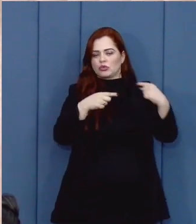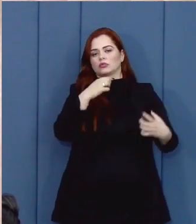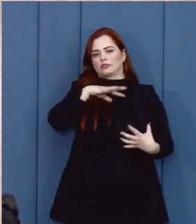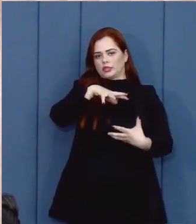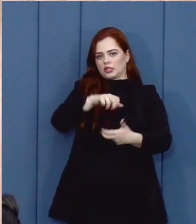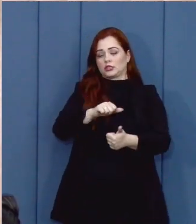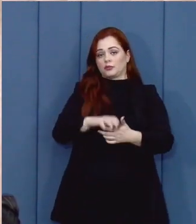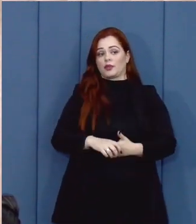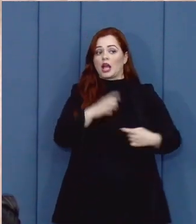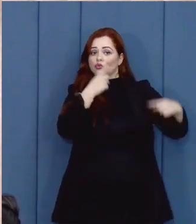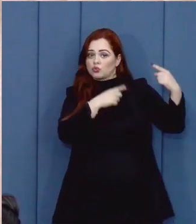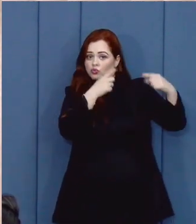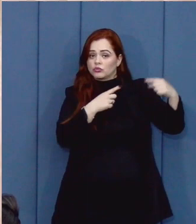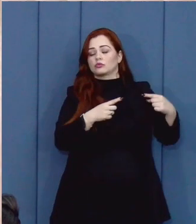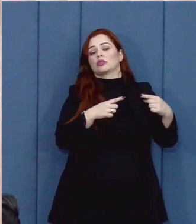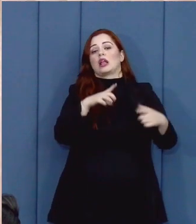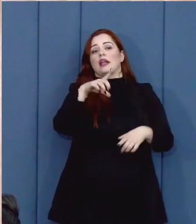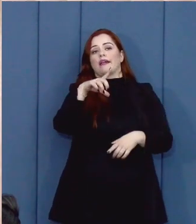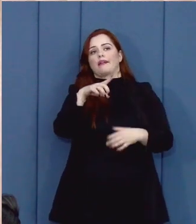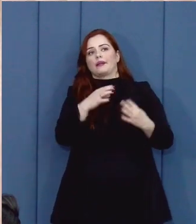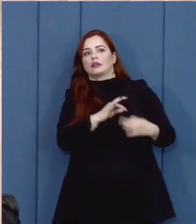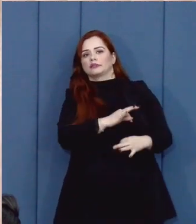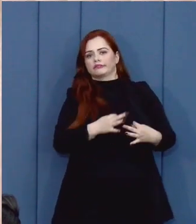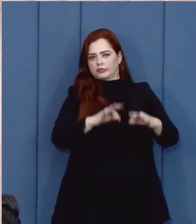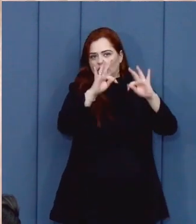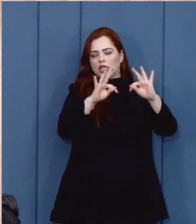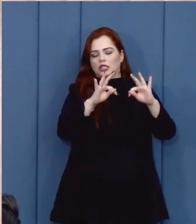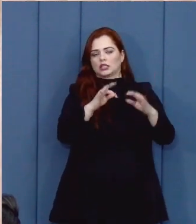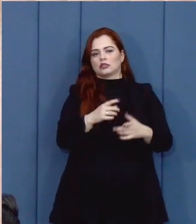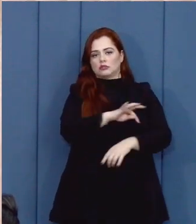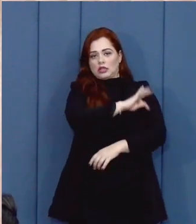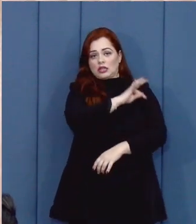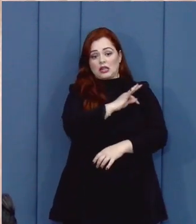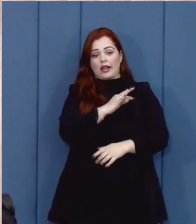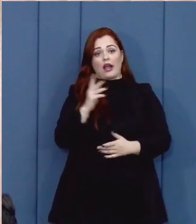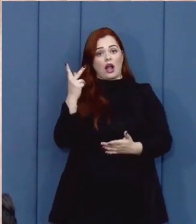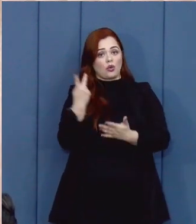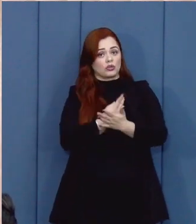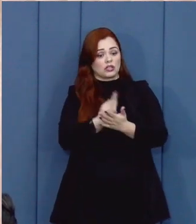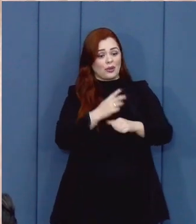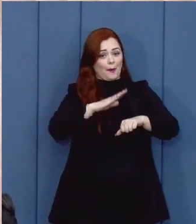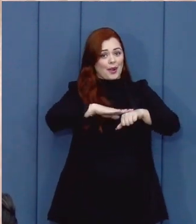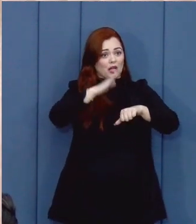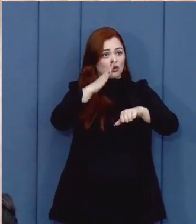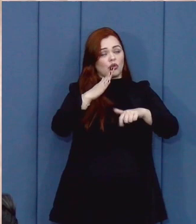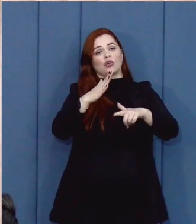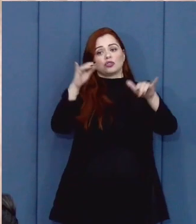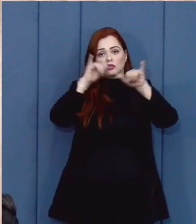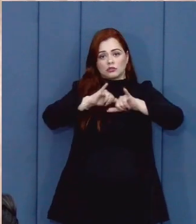As discussões técnicas para a elaboração das posições nacionais passaram a acontecer com maior fluxo